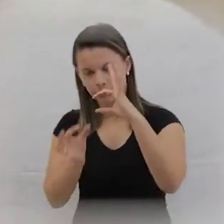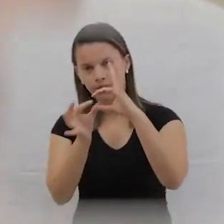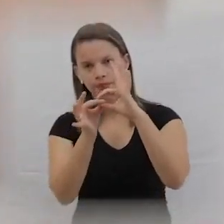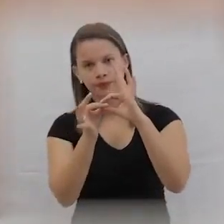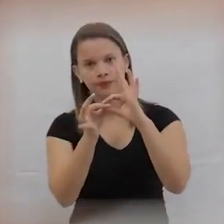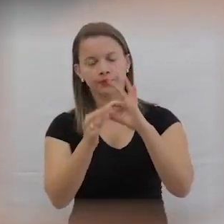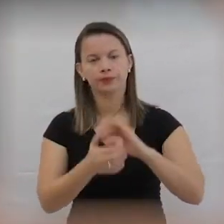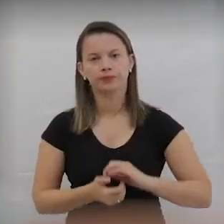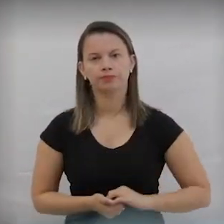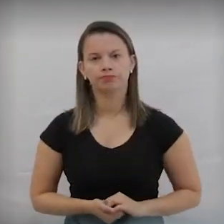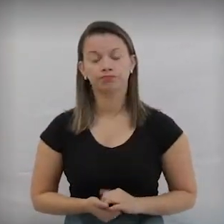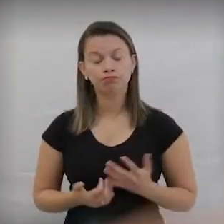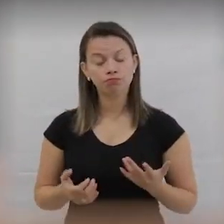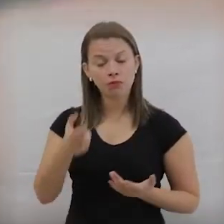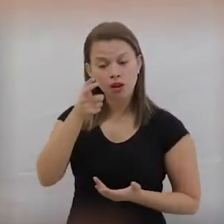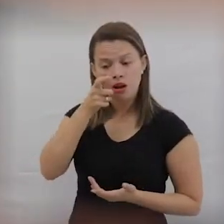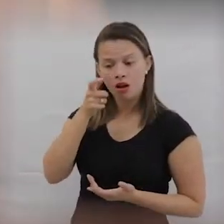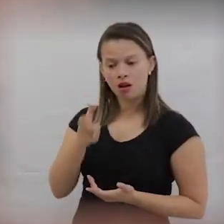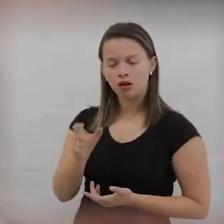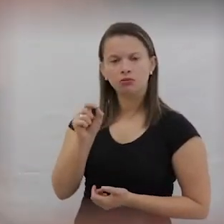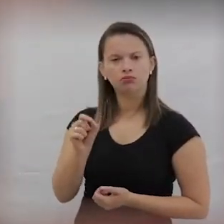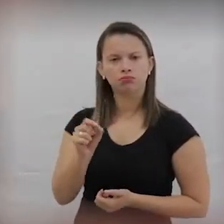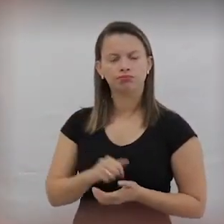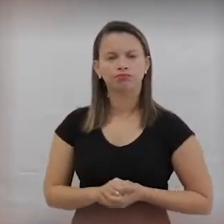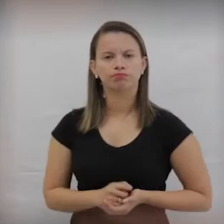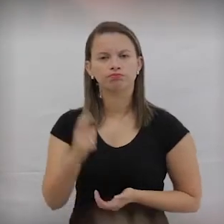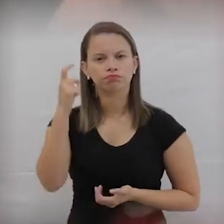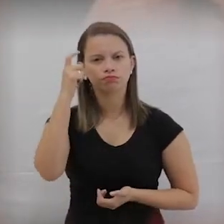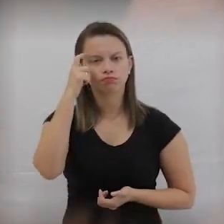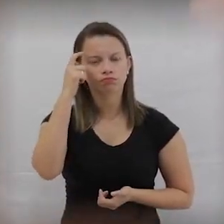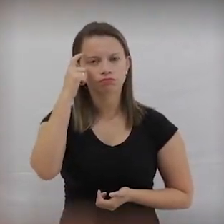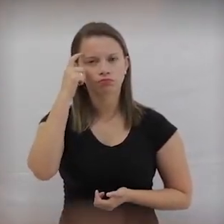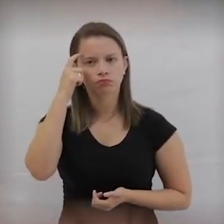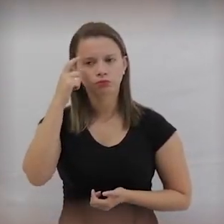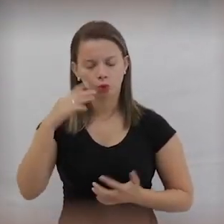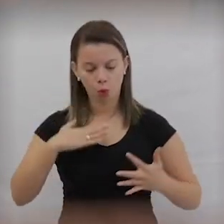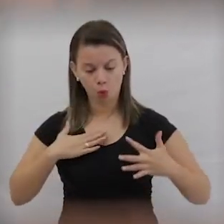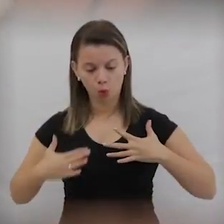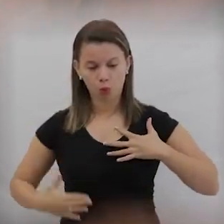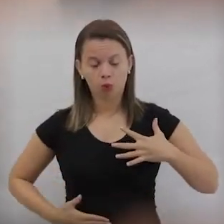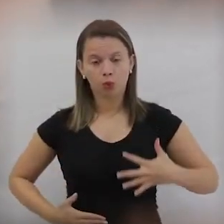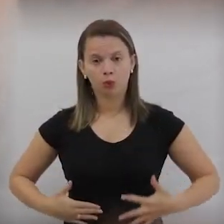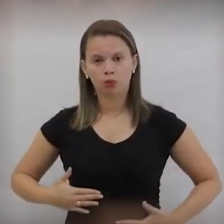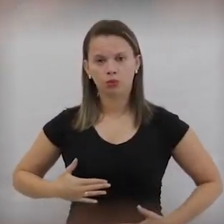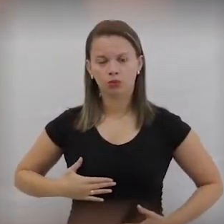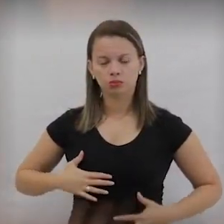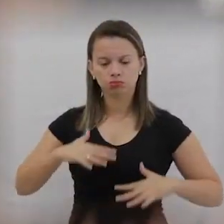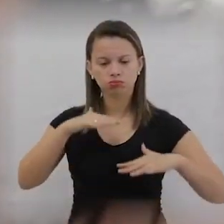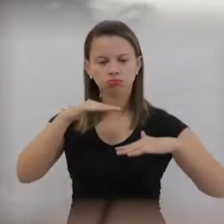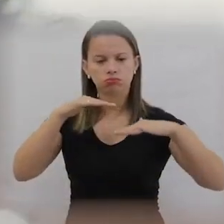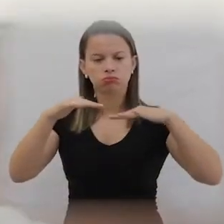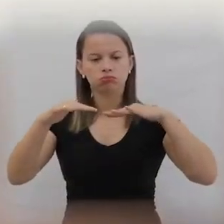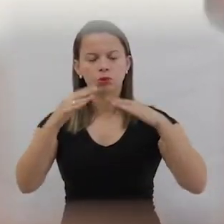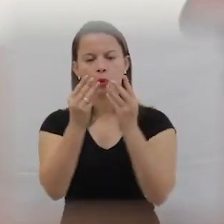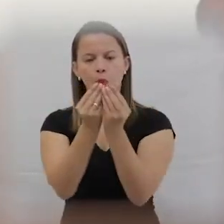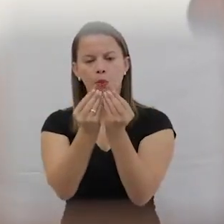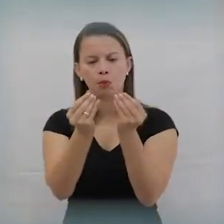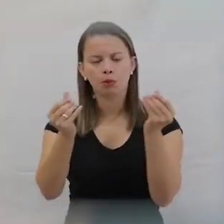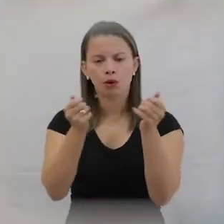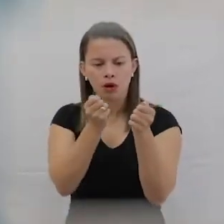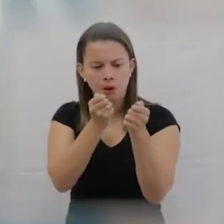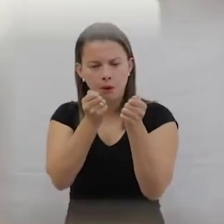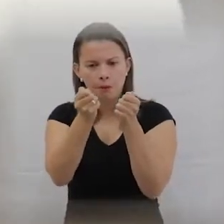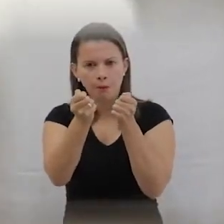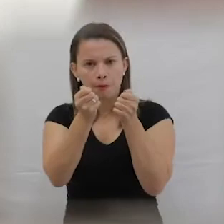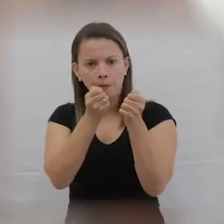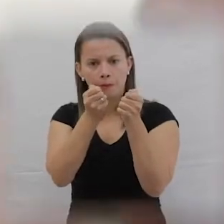É muito interessante você começar a levar o corpo como um instrumento de afinação em